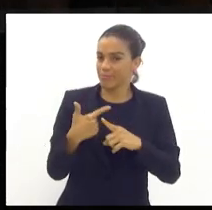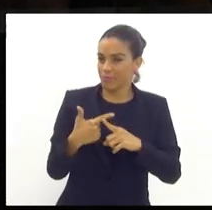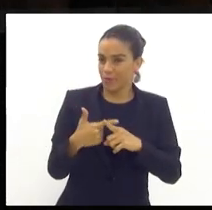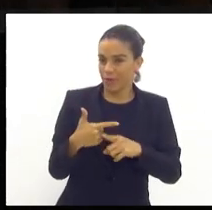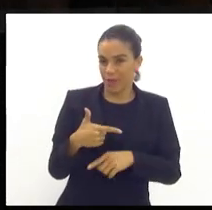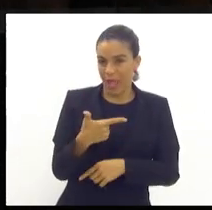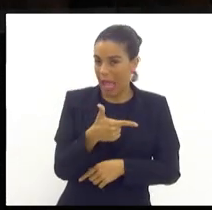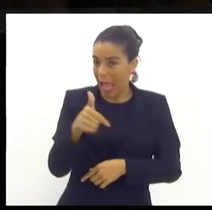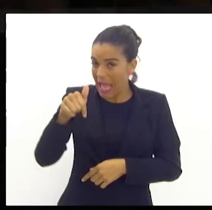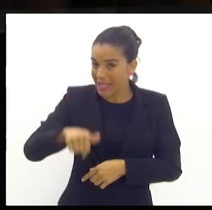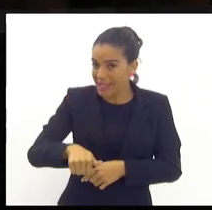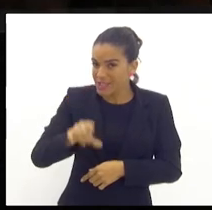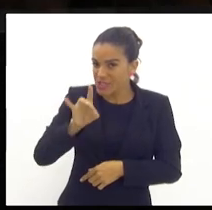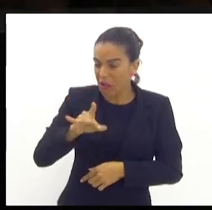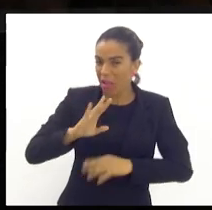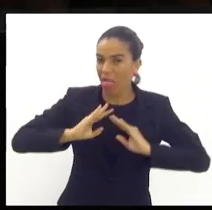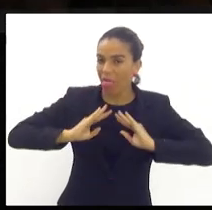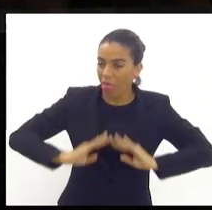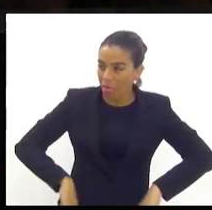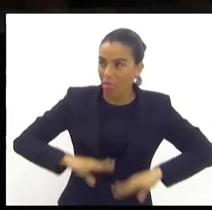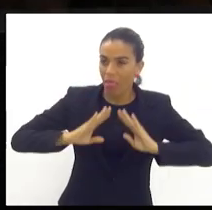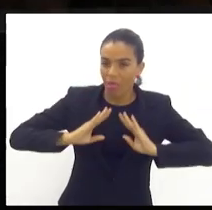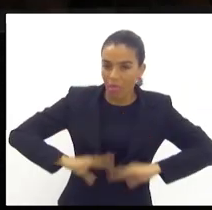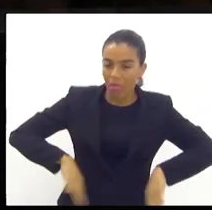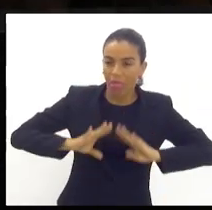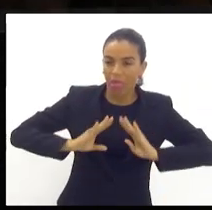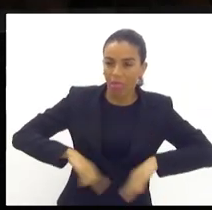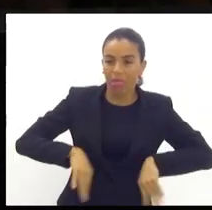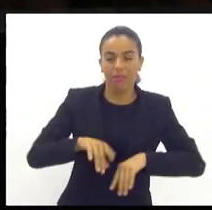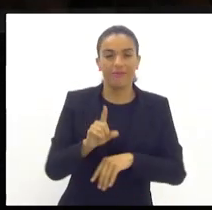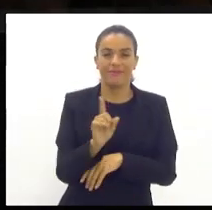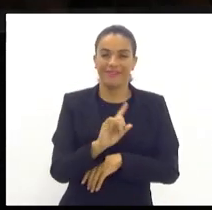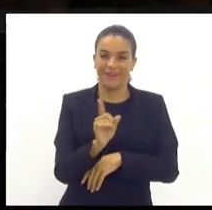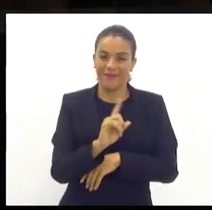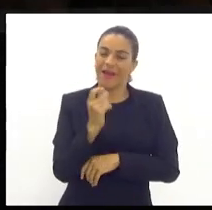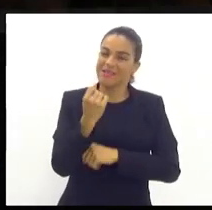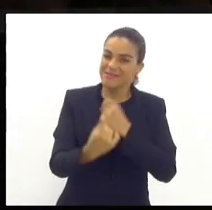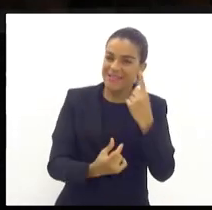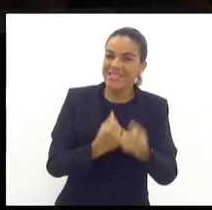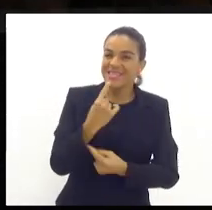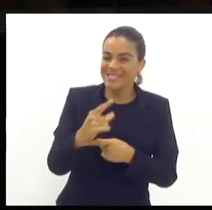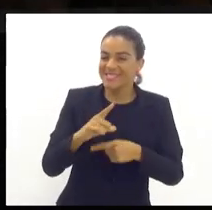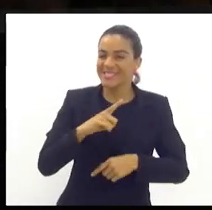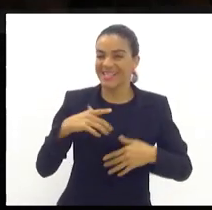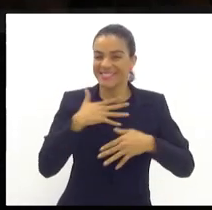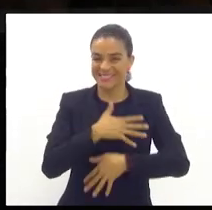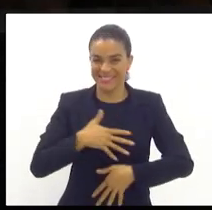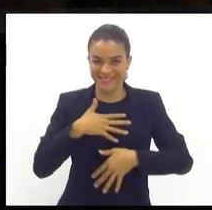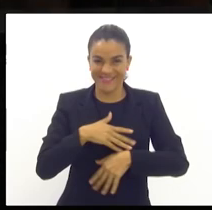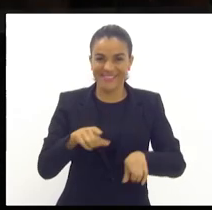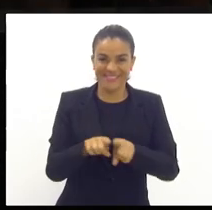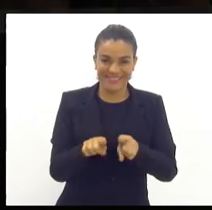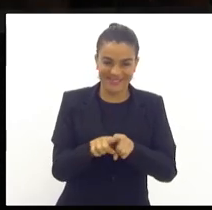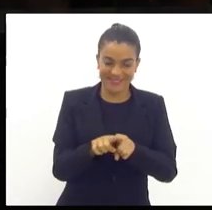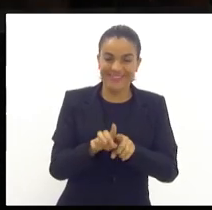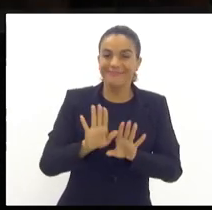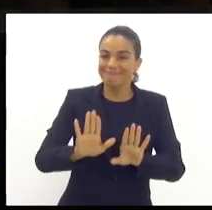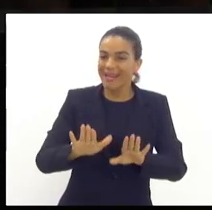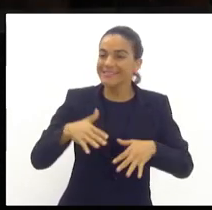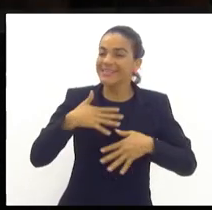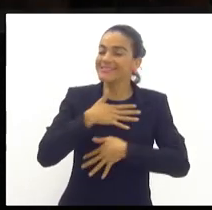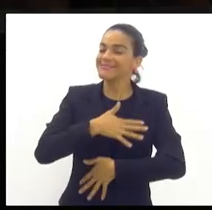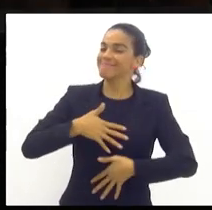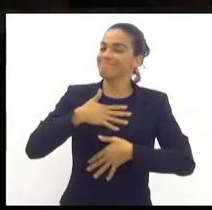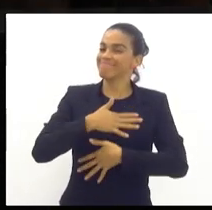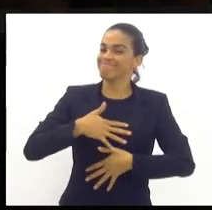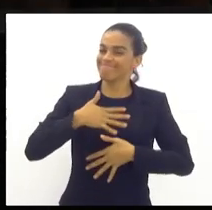só decepção, né? Volta e meia, não é muito comum, a gente também tem satisfações. Mas a